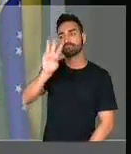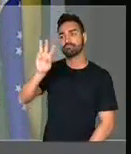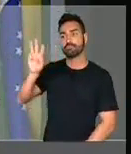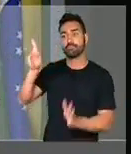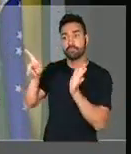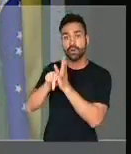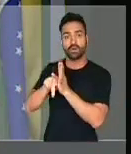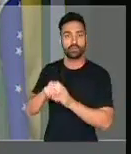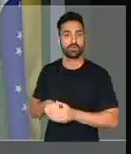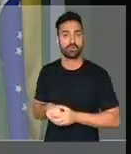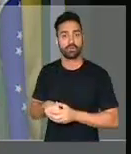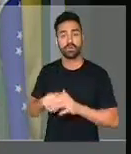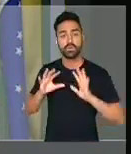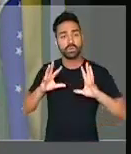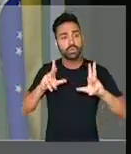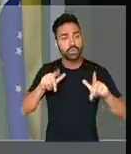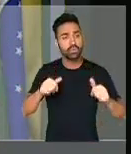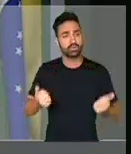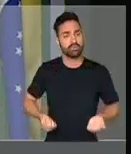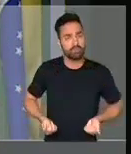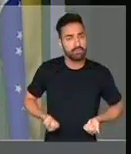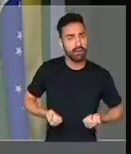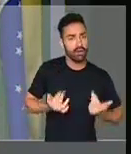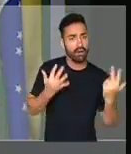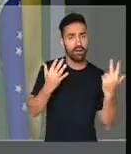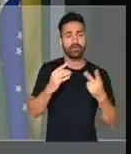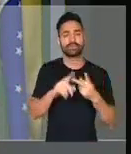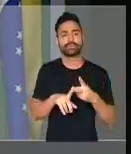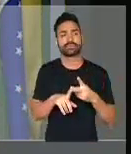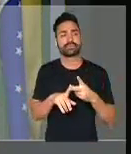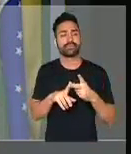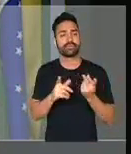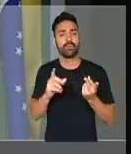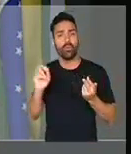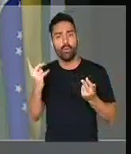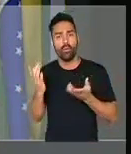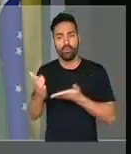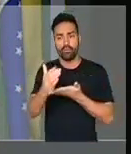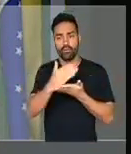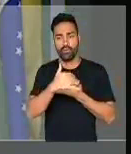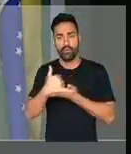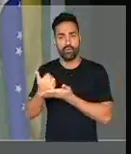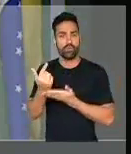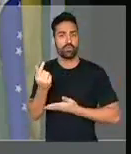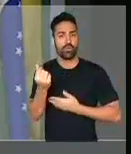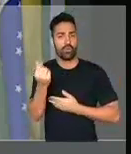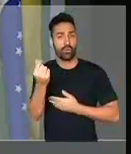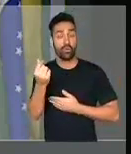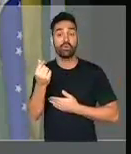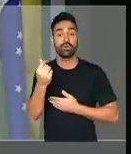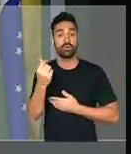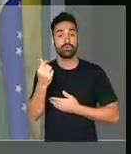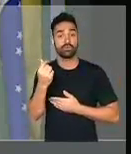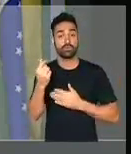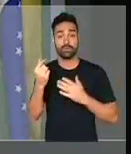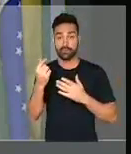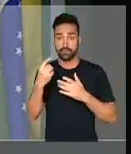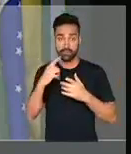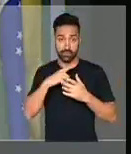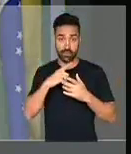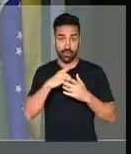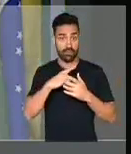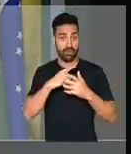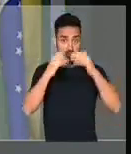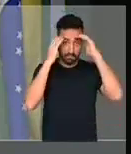portal onde toda a prestação de contas, tudo que é relativo à arrecadação e despesa, que é exigido